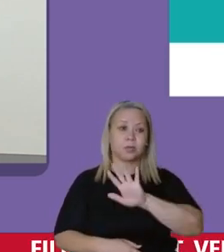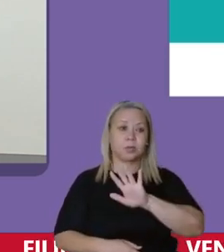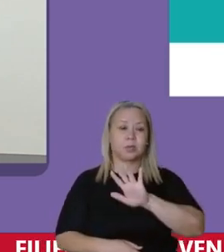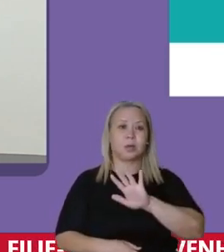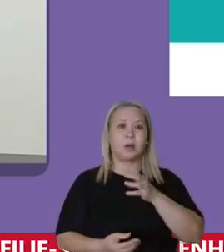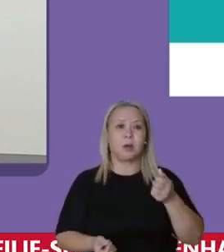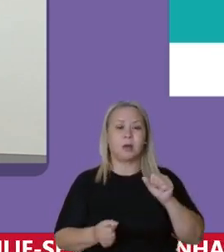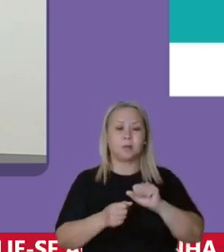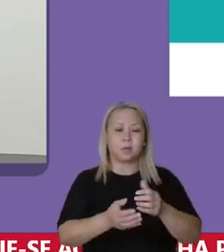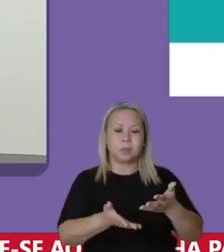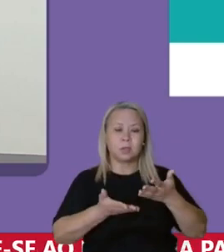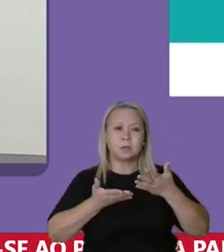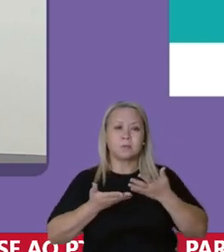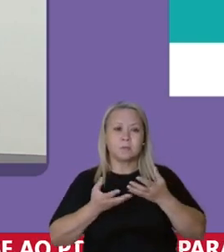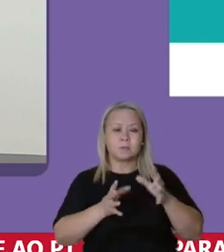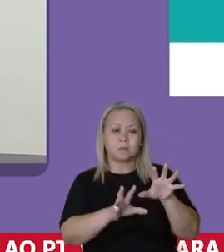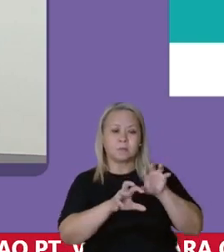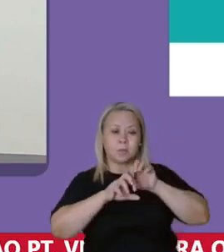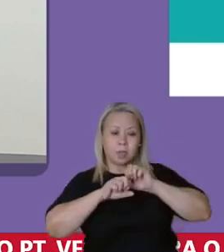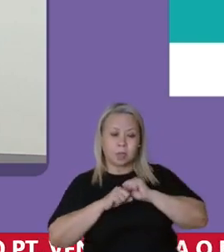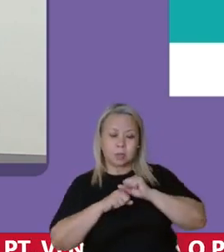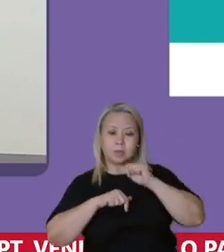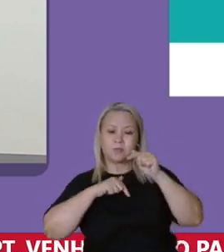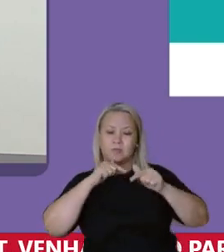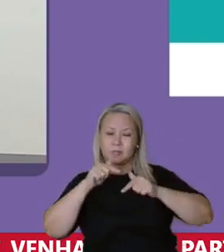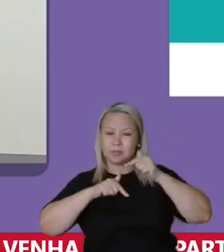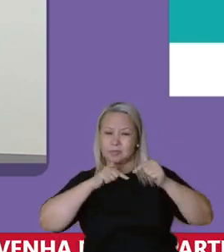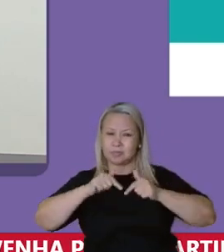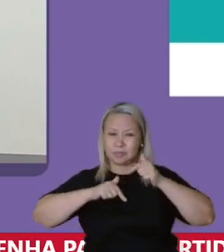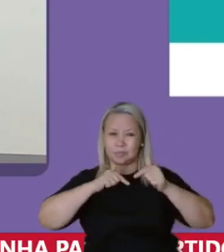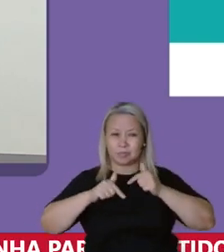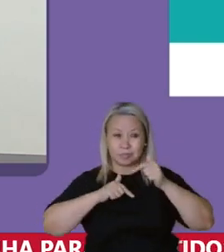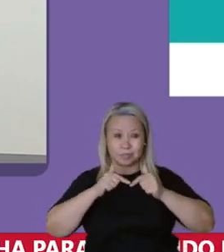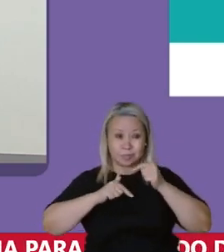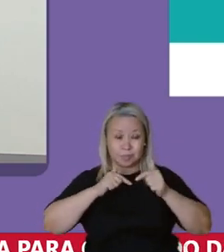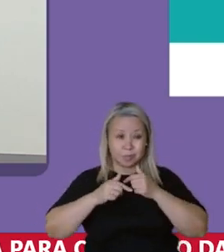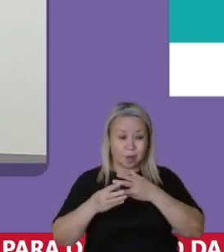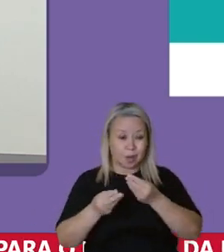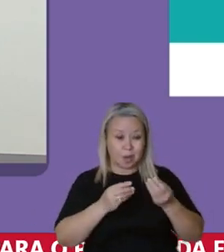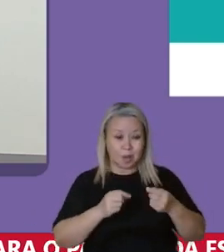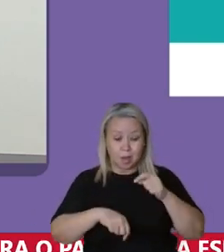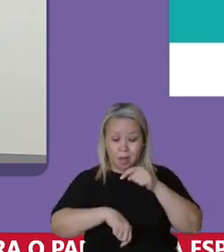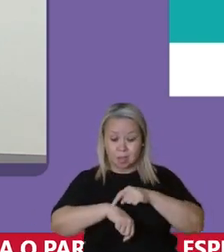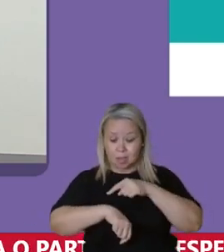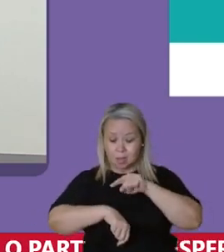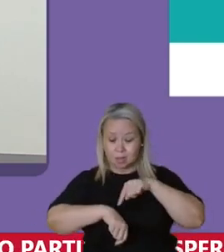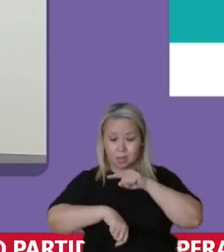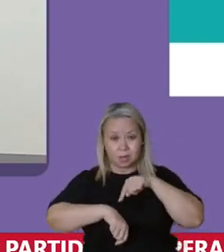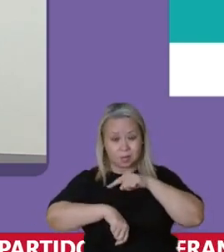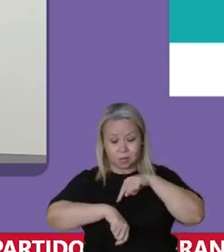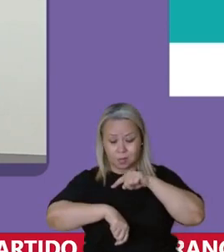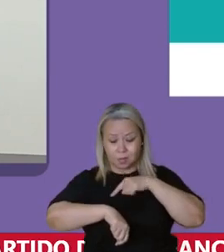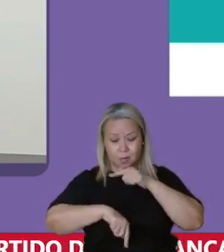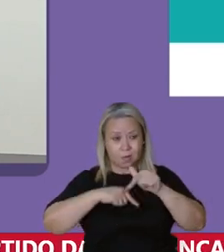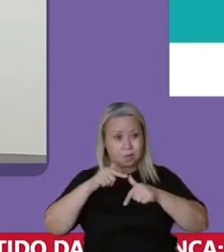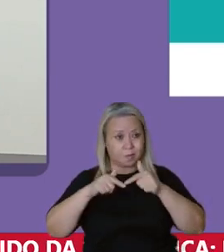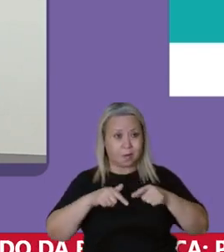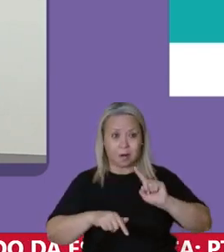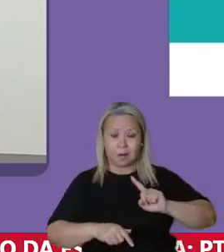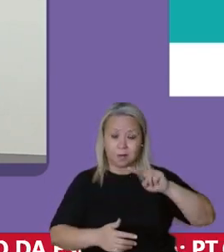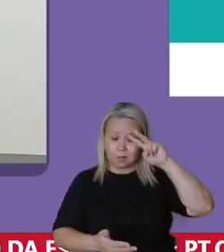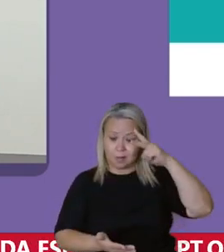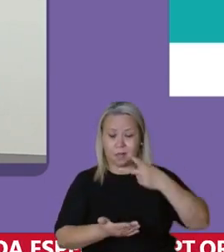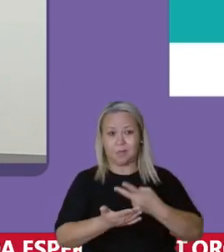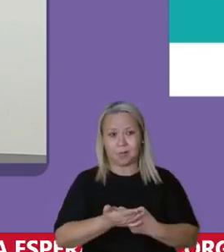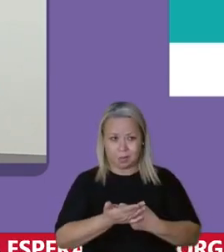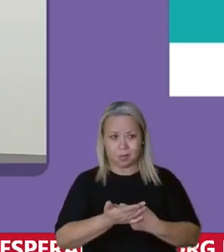para si várias jornadas e um acúmulo maior de horas trabalhadas. Mesmo que essas horas trabalhadas não sejam reconhecidas, elas são